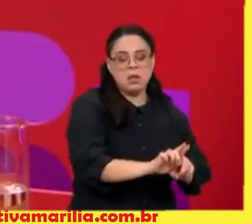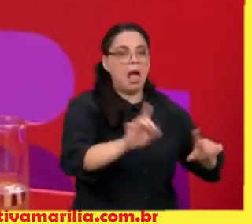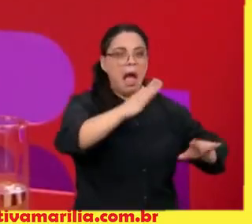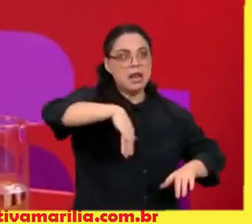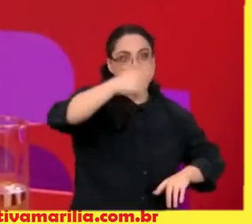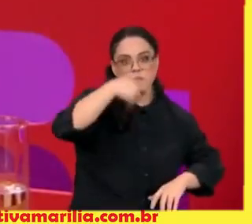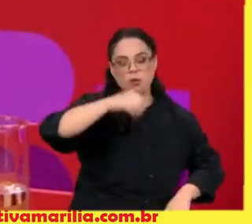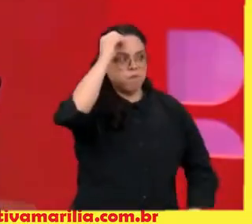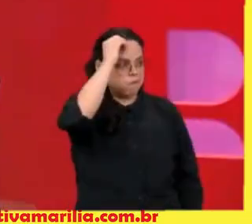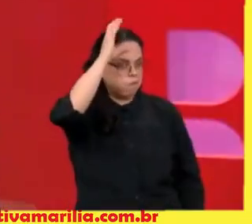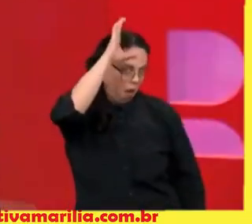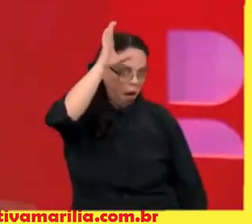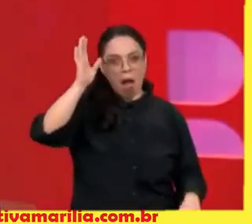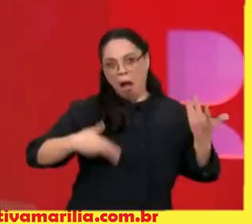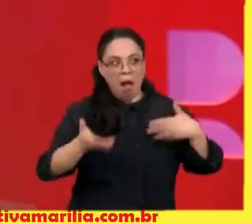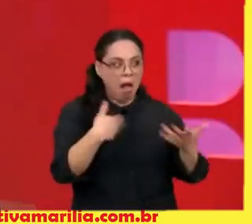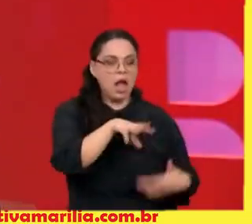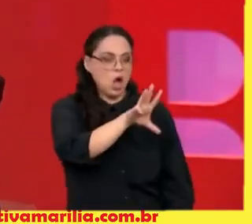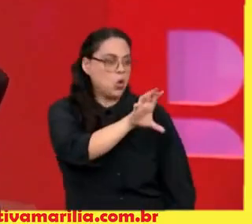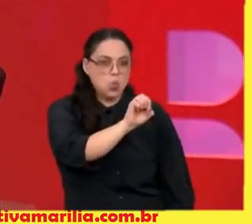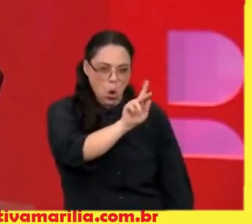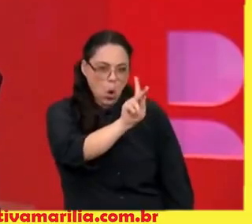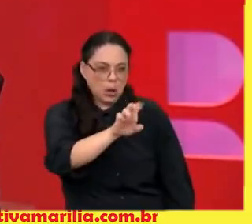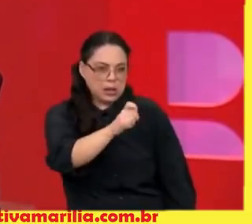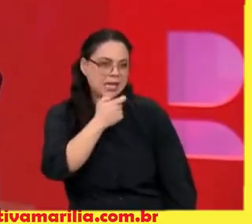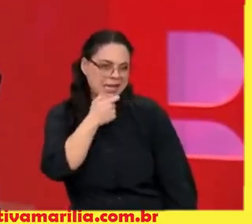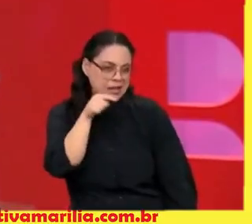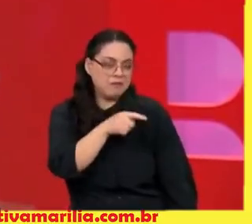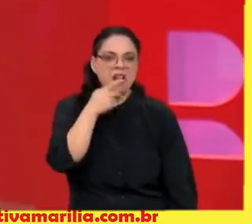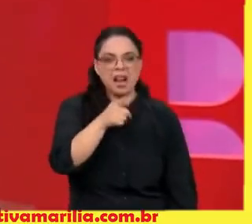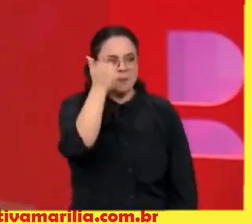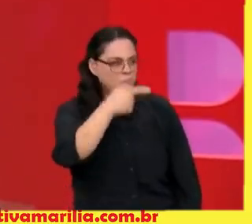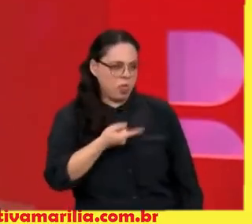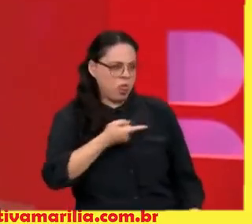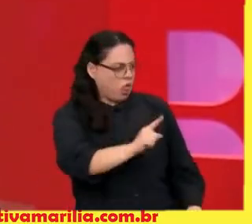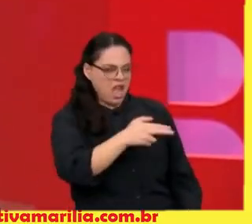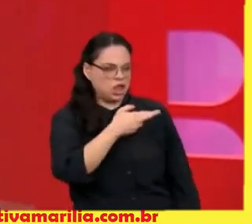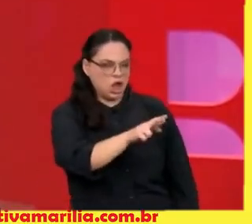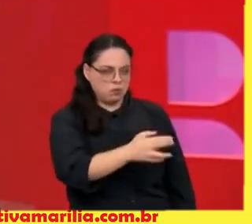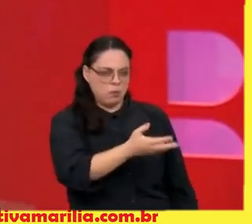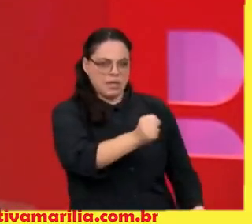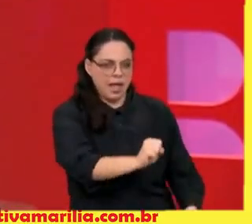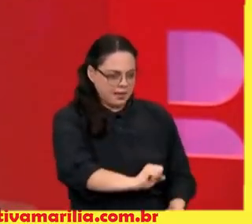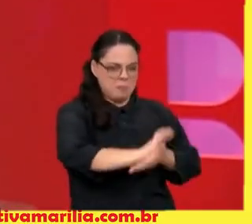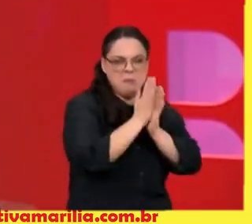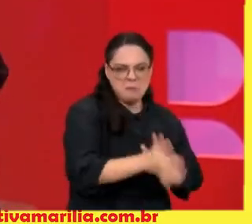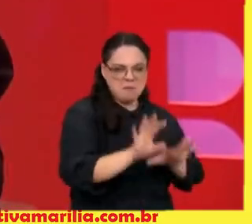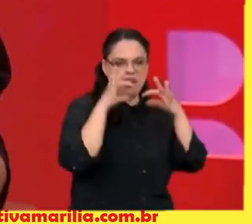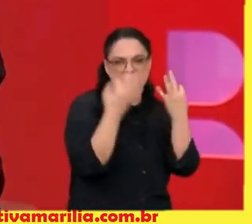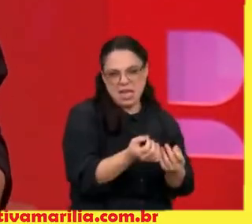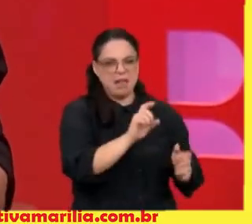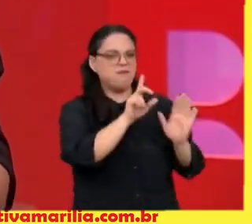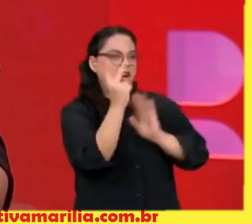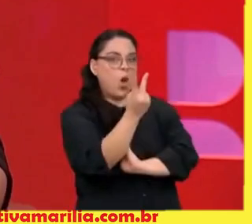porque elas destroem a família, elas são anti-religião, enfim, vem com esse ataque moralista, né? Mas